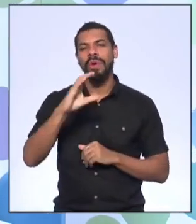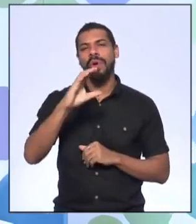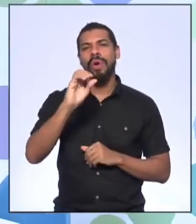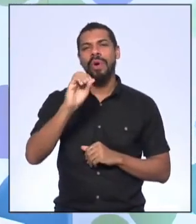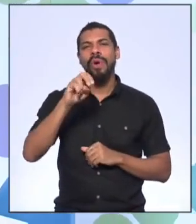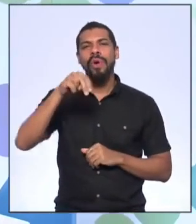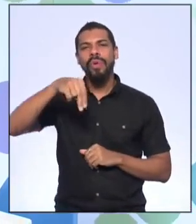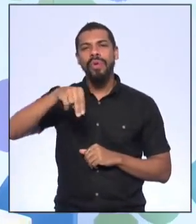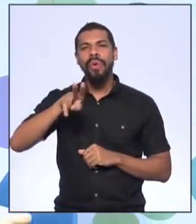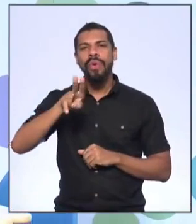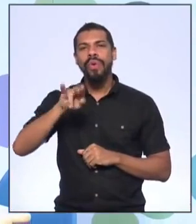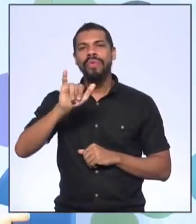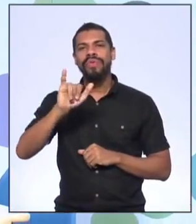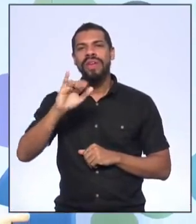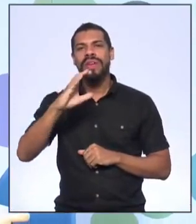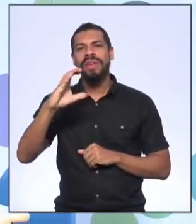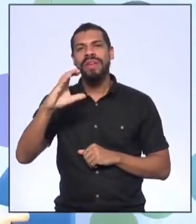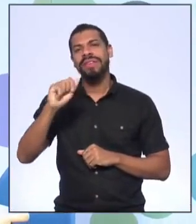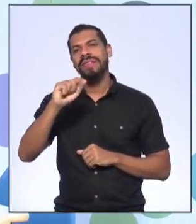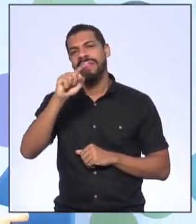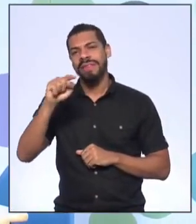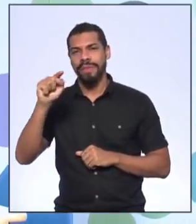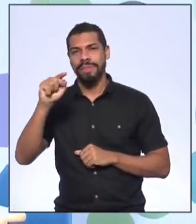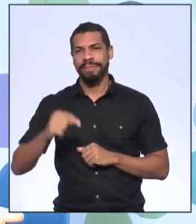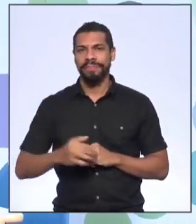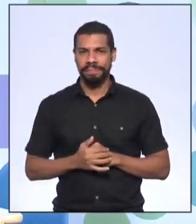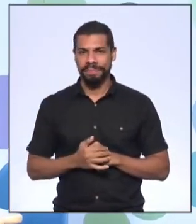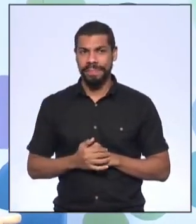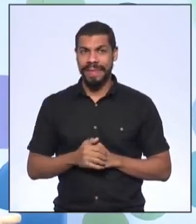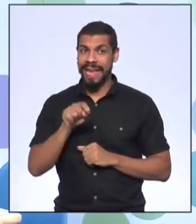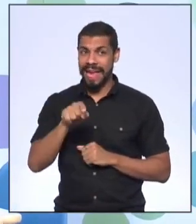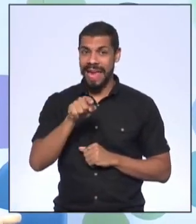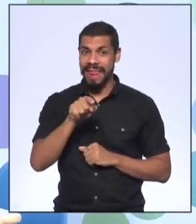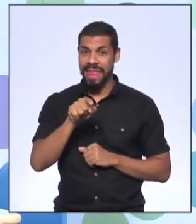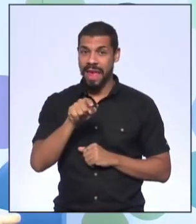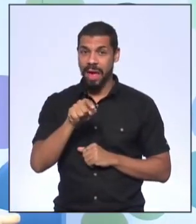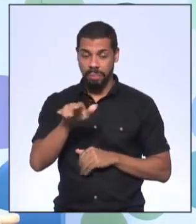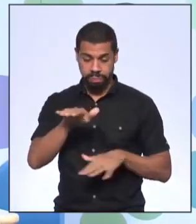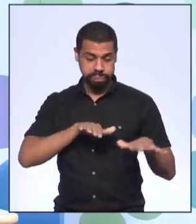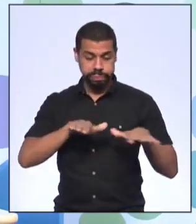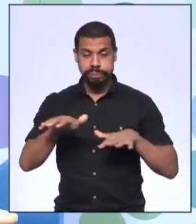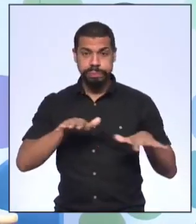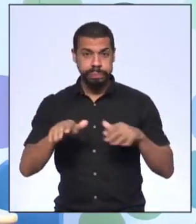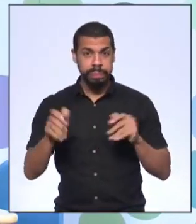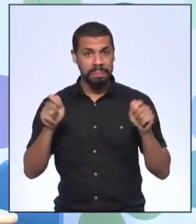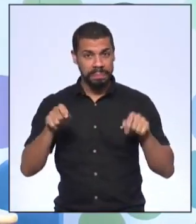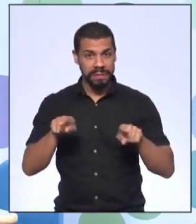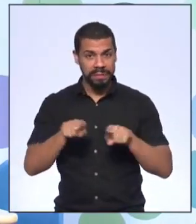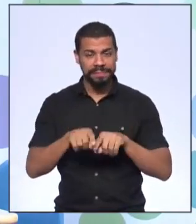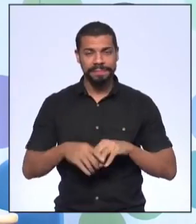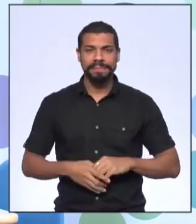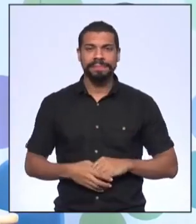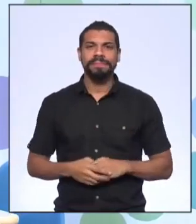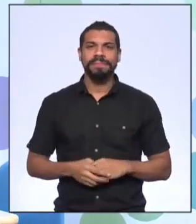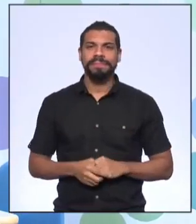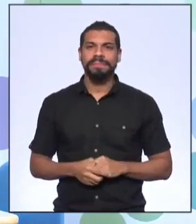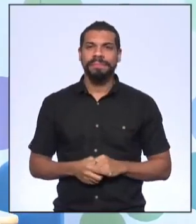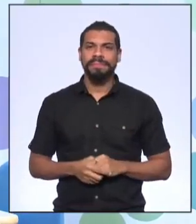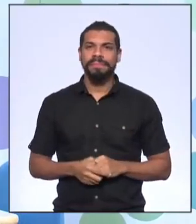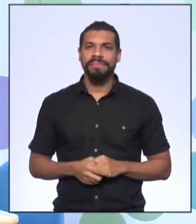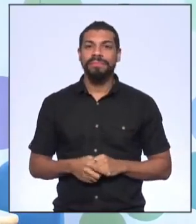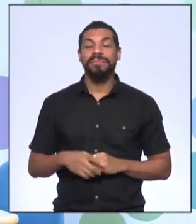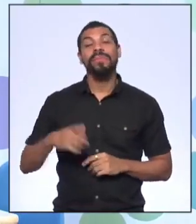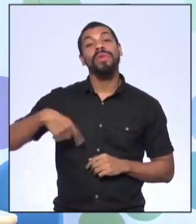pessoal? Isso é a convecção, tá? No caso. Então, aqui o ar aquece, ele vai subir aqui e movimenta o sistema, que é essa espiral aí, tá? E aí a gente viu